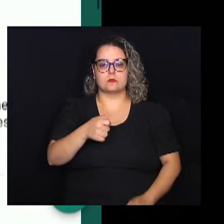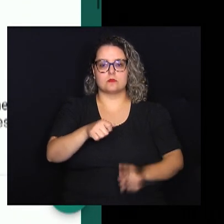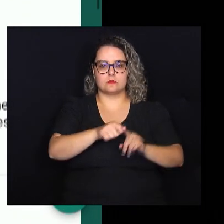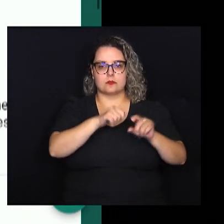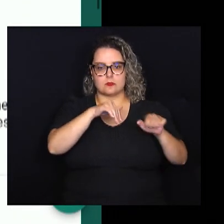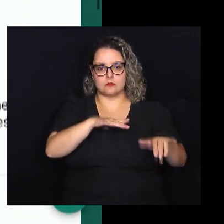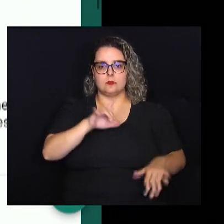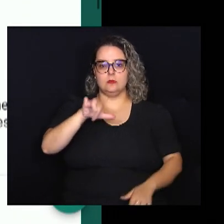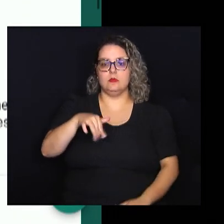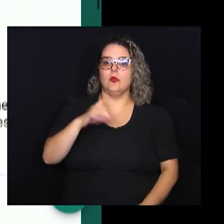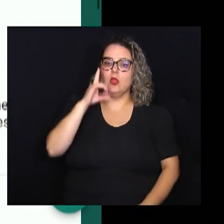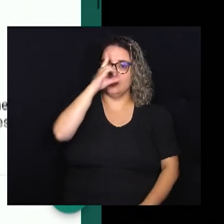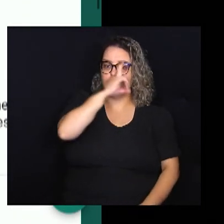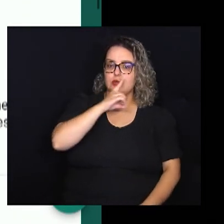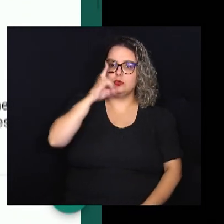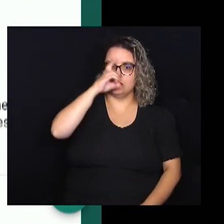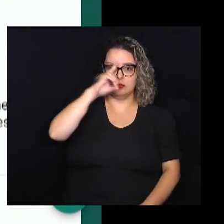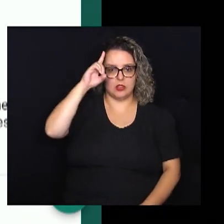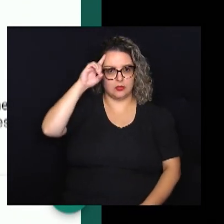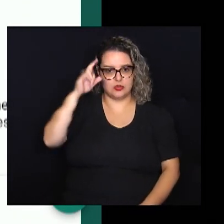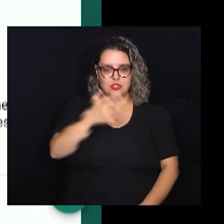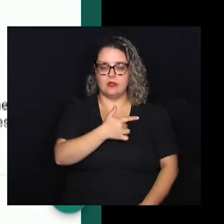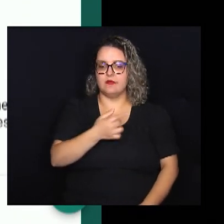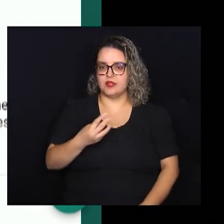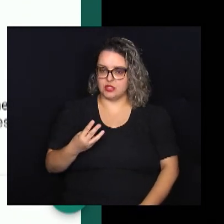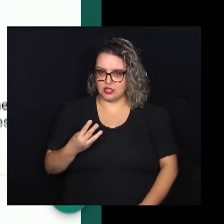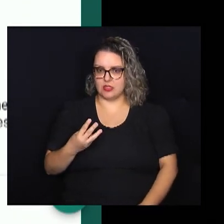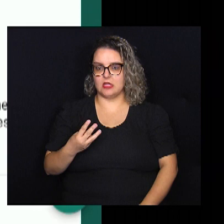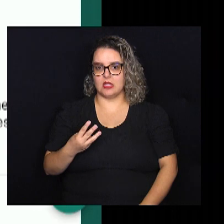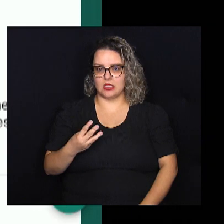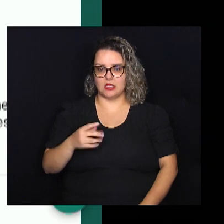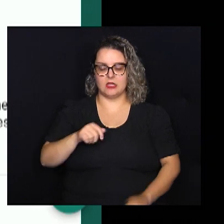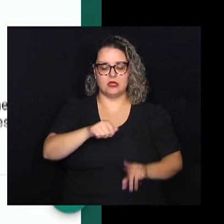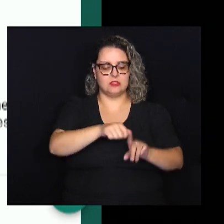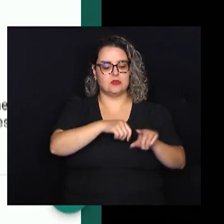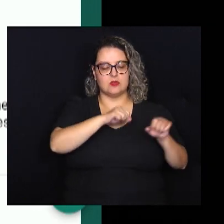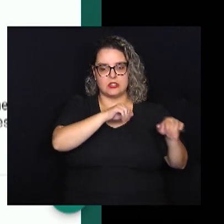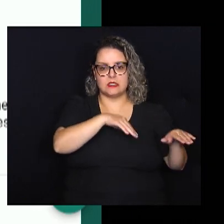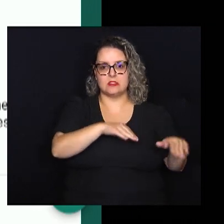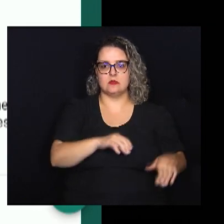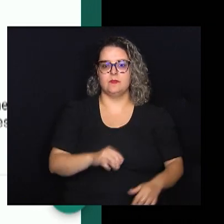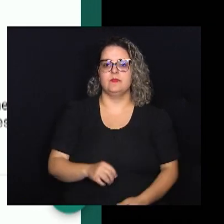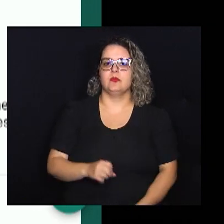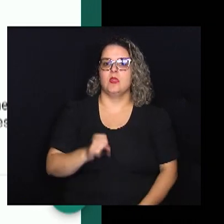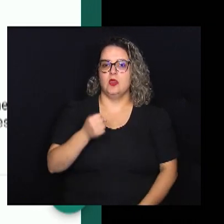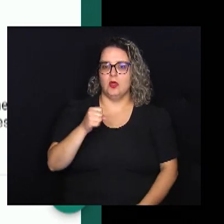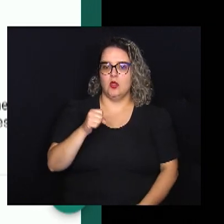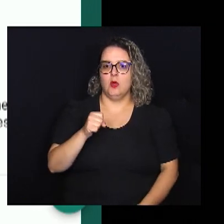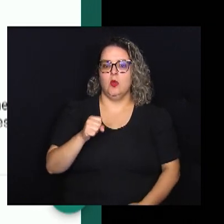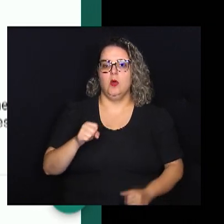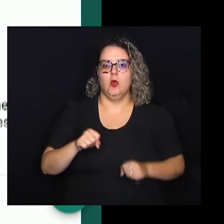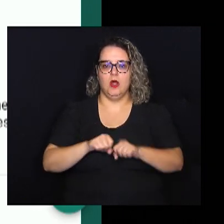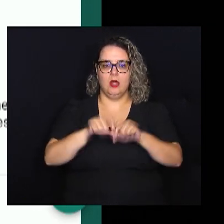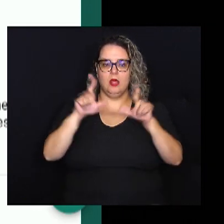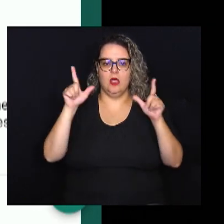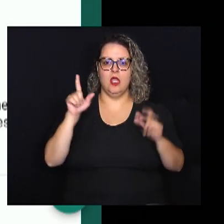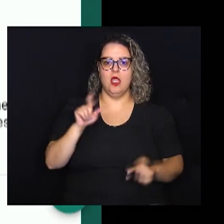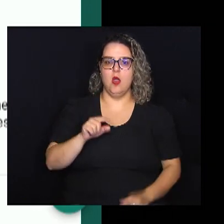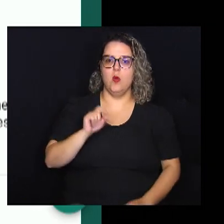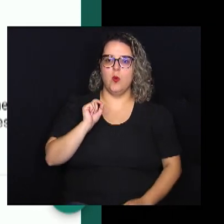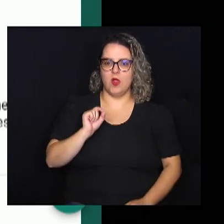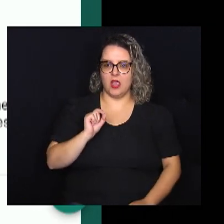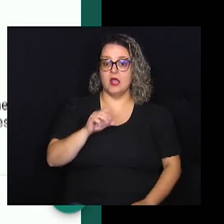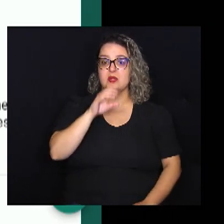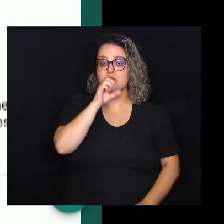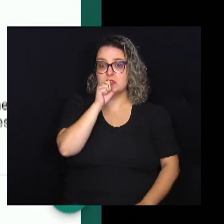no domingo nós temos aí olha dia 23 na verdade dia 23 é no